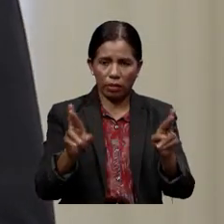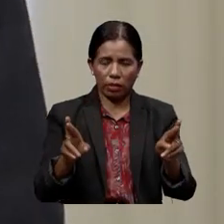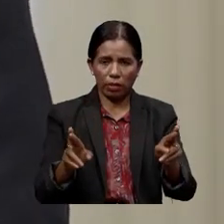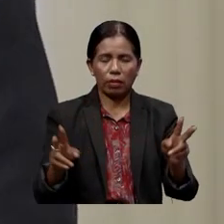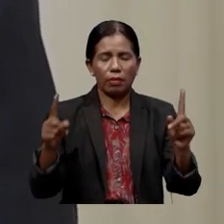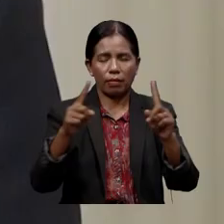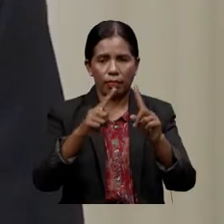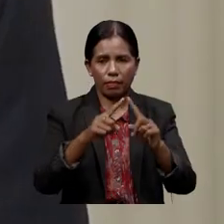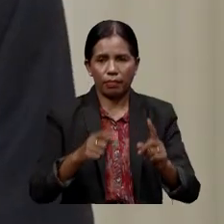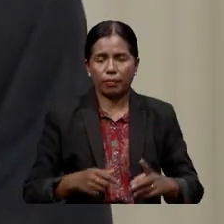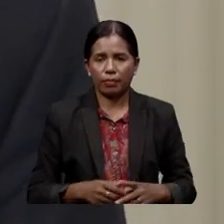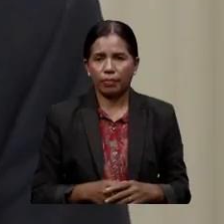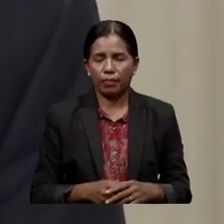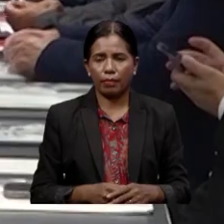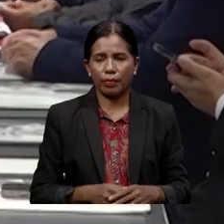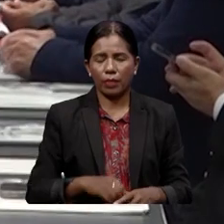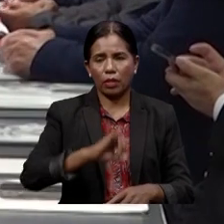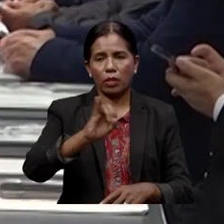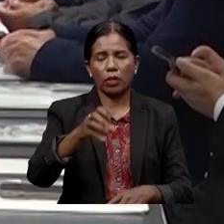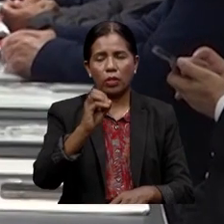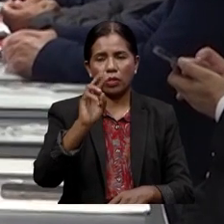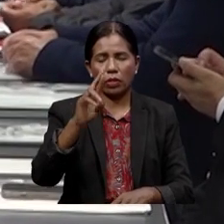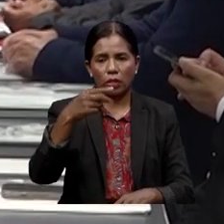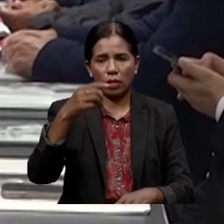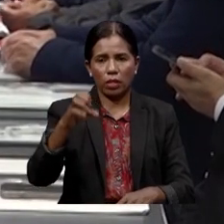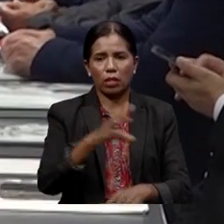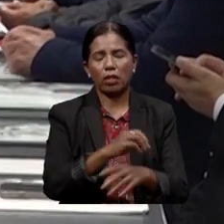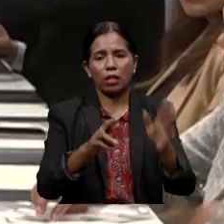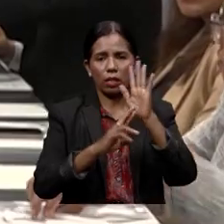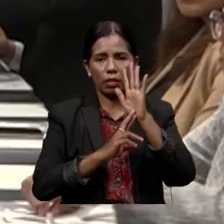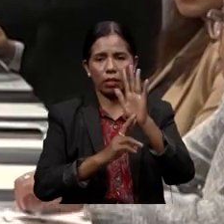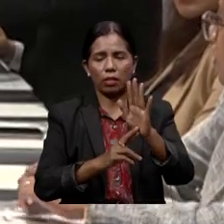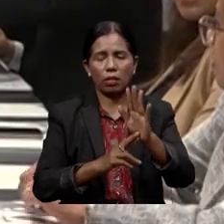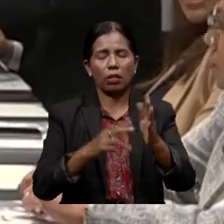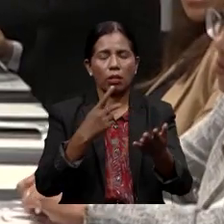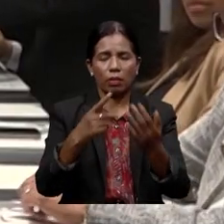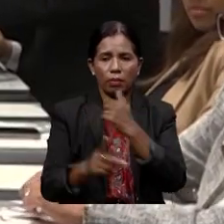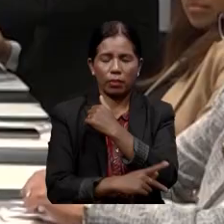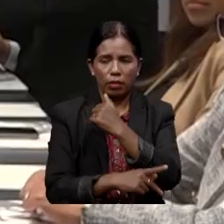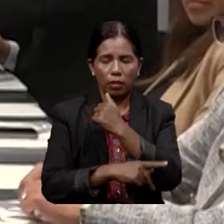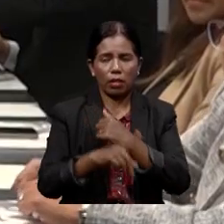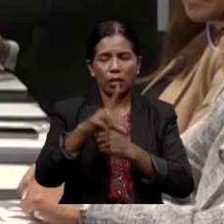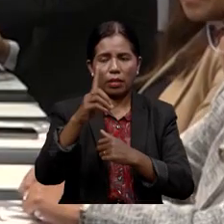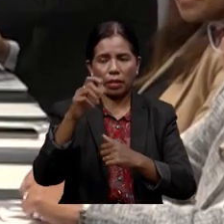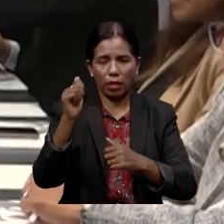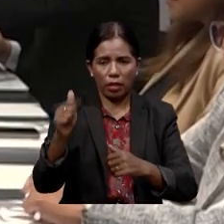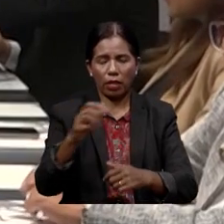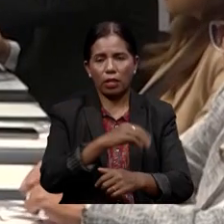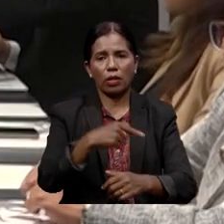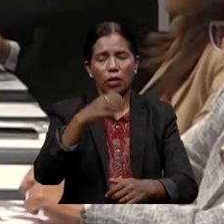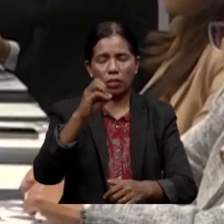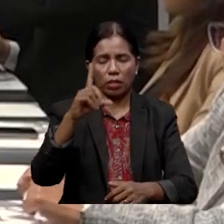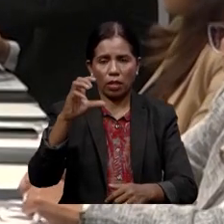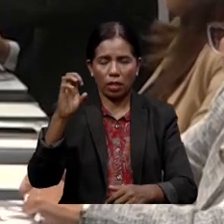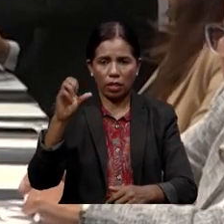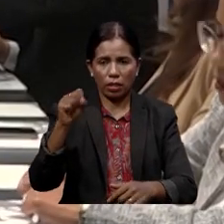resultados extraordinários. Jorge Rodrigues, representante empresa Consultório Portugal Teleiro LDA, no Gonçalves LDA Hateten,